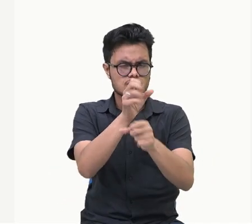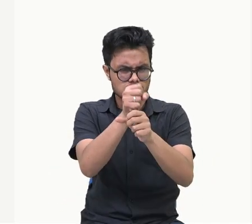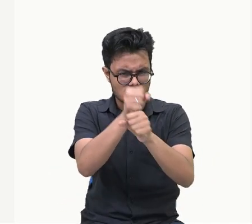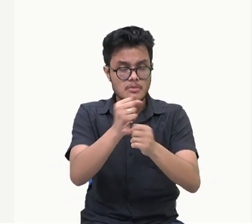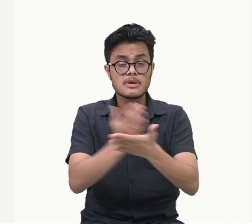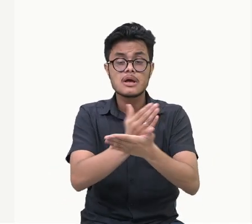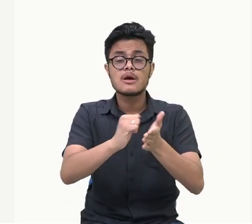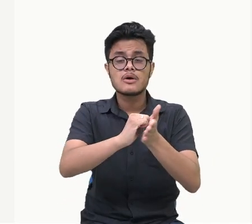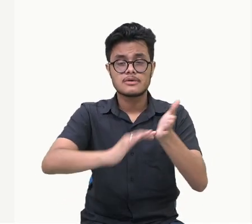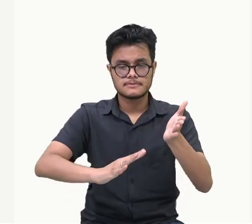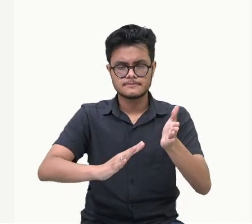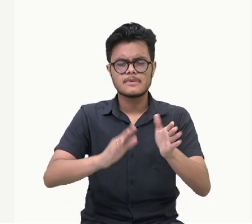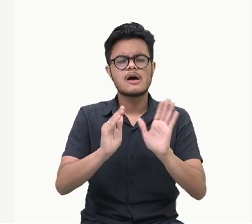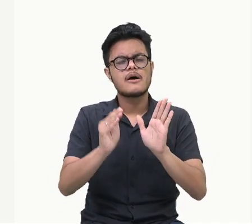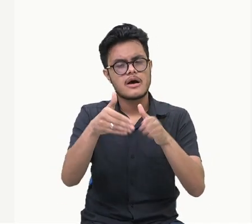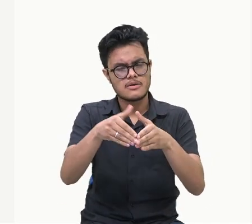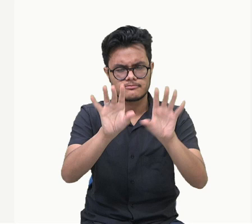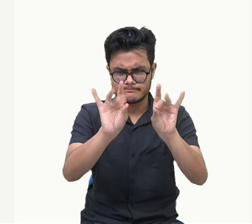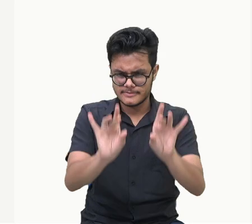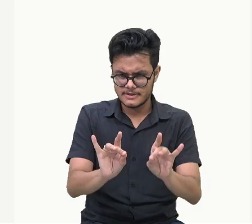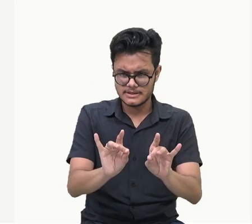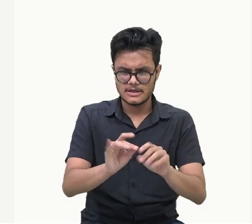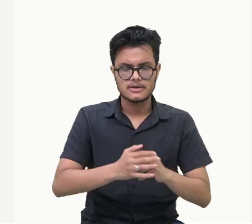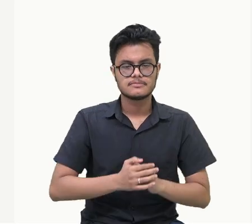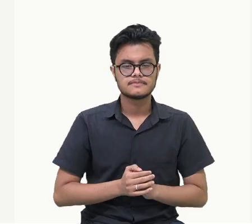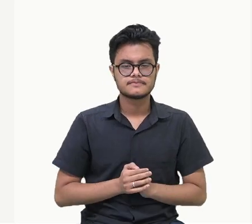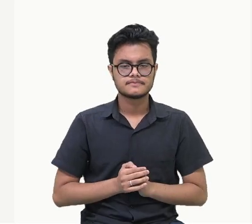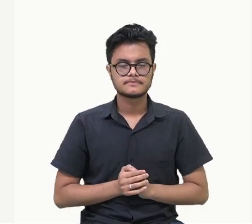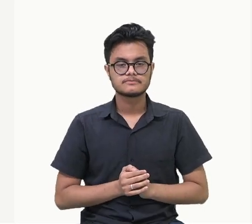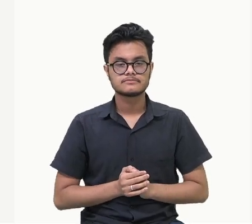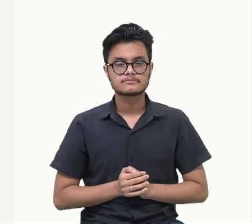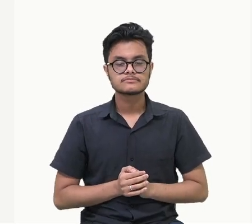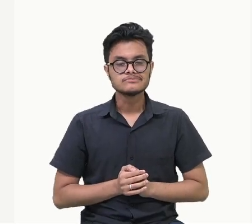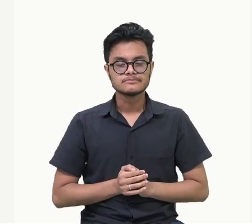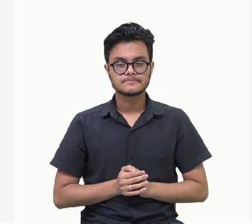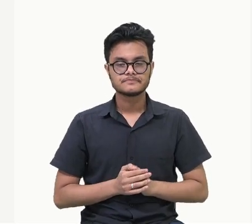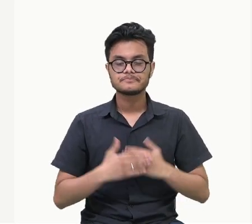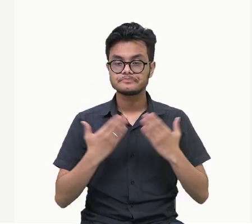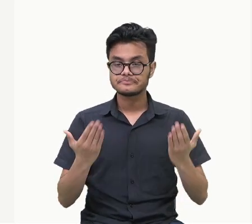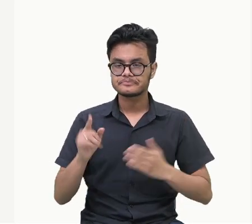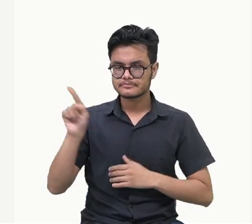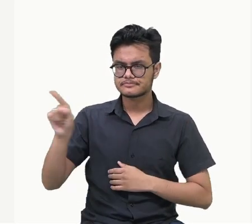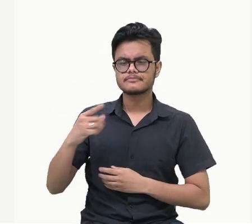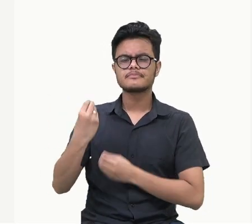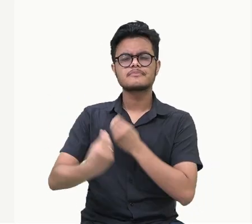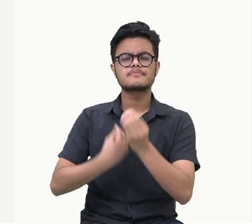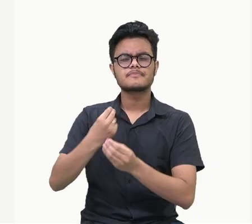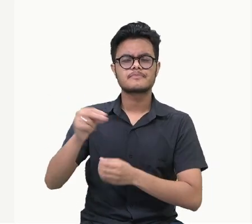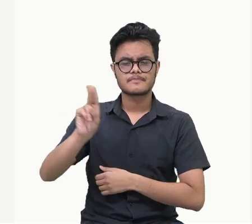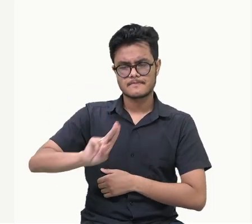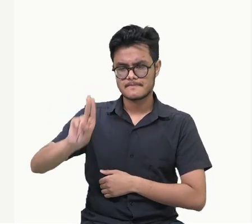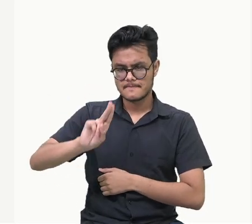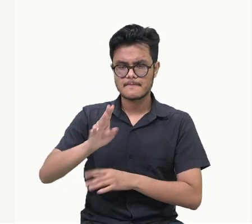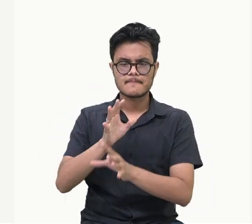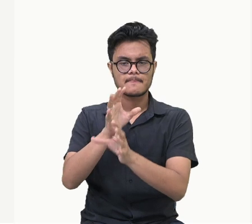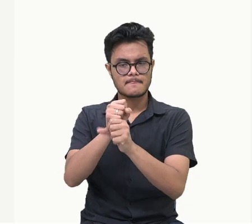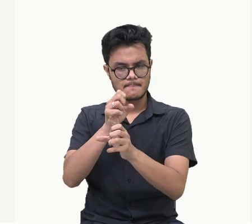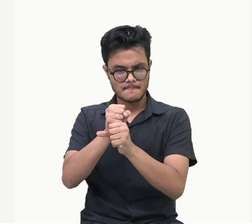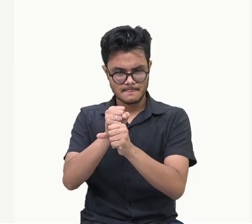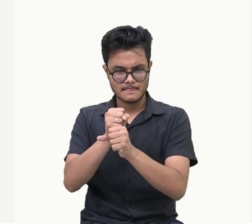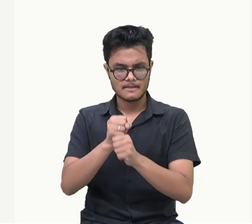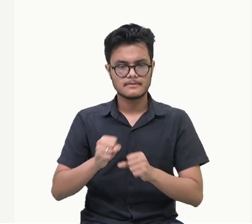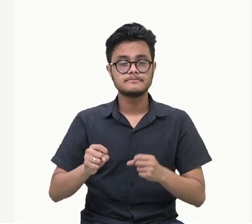algumas questões um pouco mais elaboradas, tá? Muito bem, aplicações de